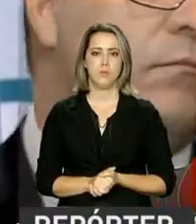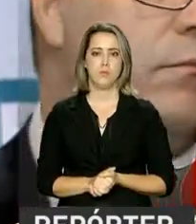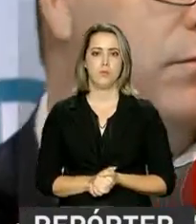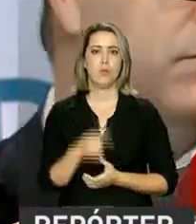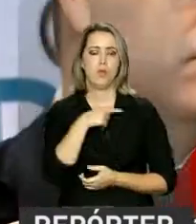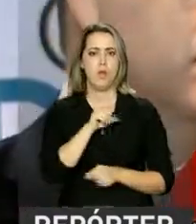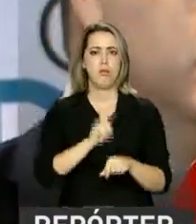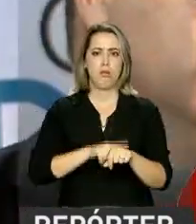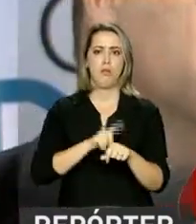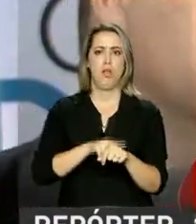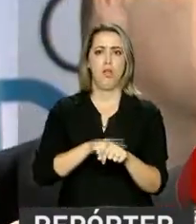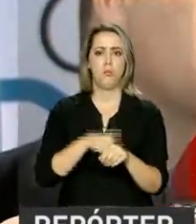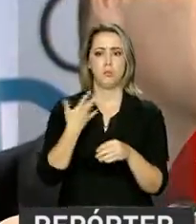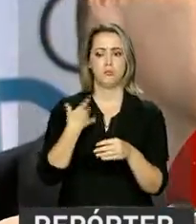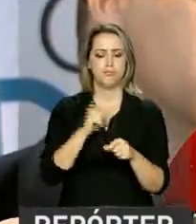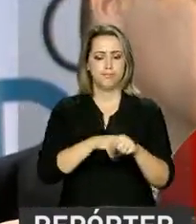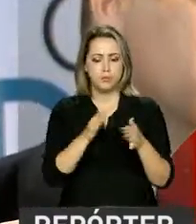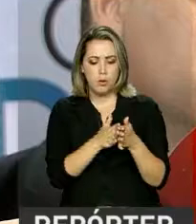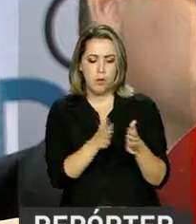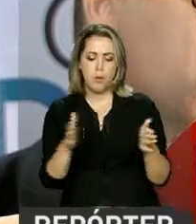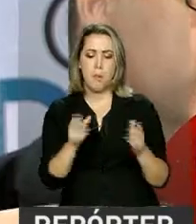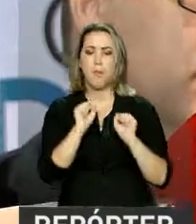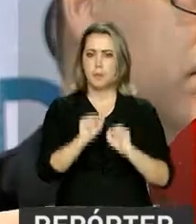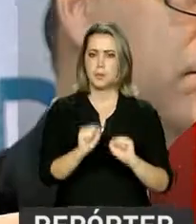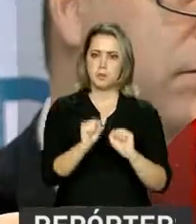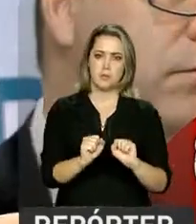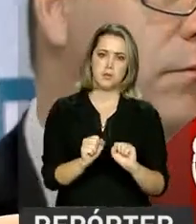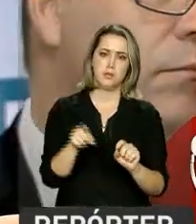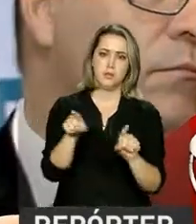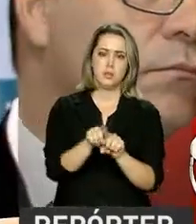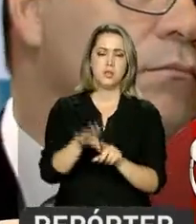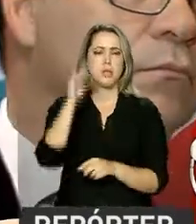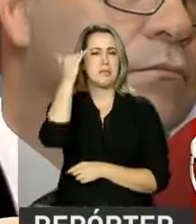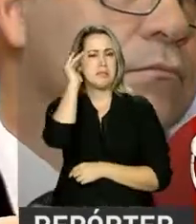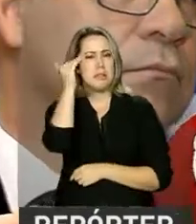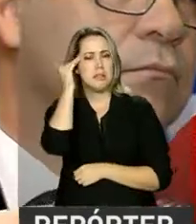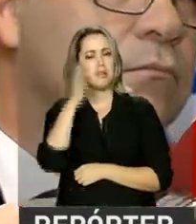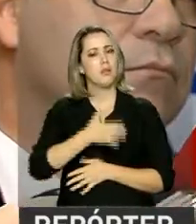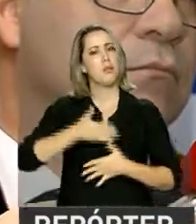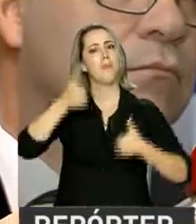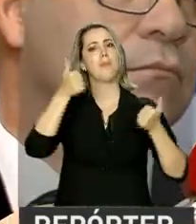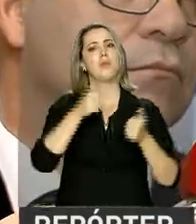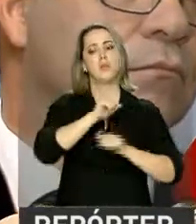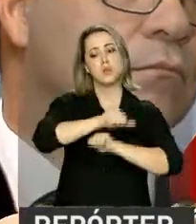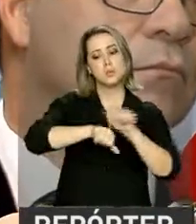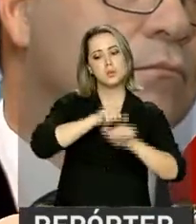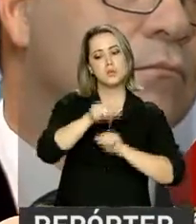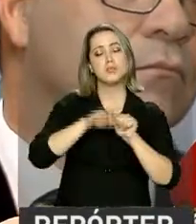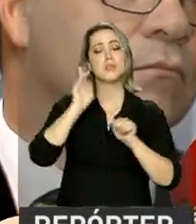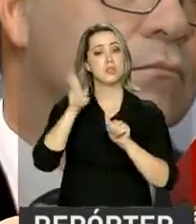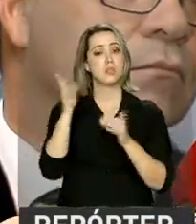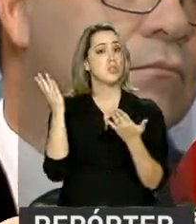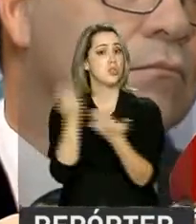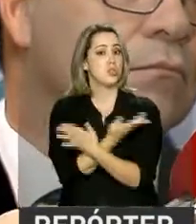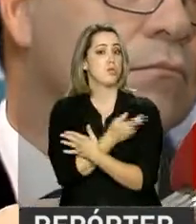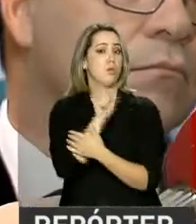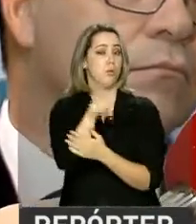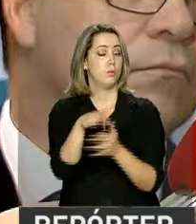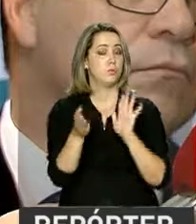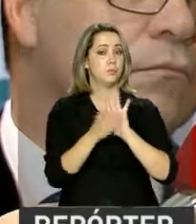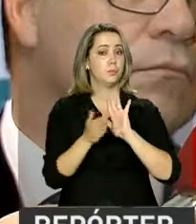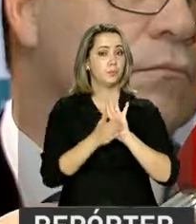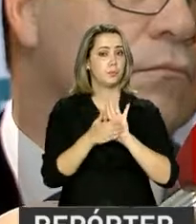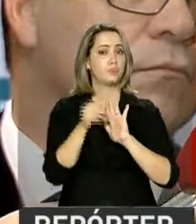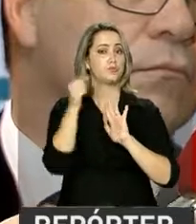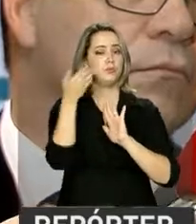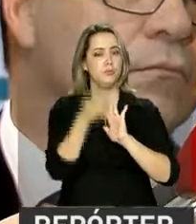esse tempo adicional, que permitirá que o Congresso compreenda melhor as alterações que já foram feitas na proposta,